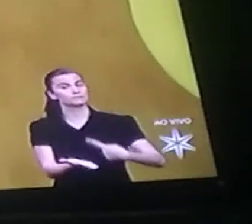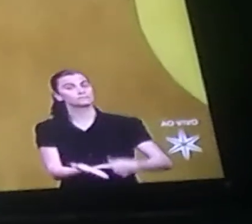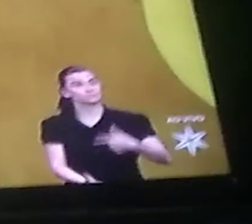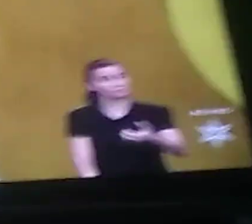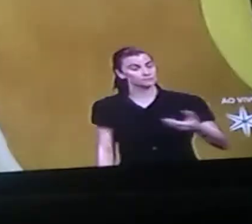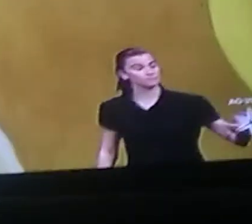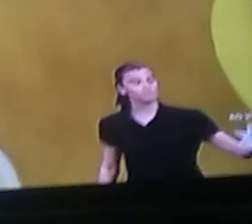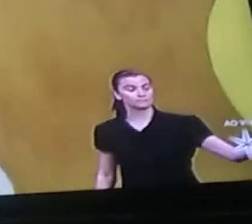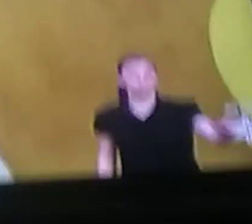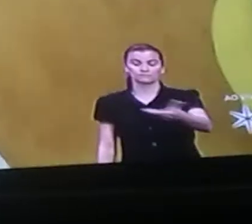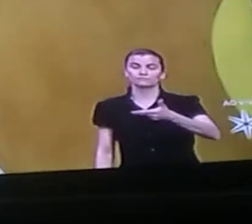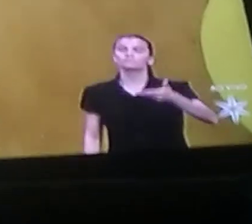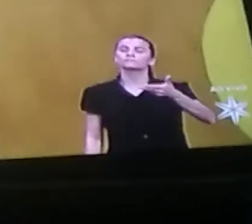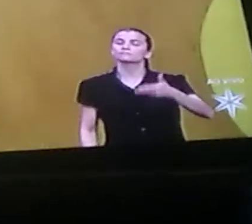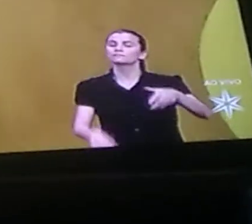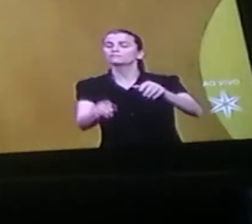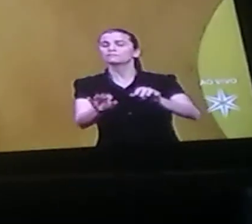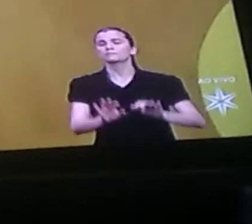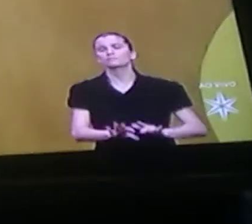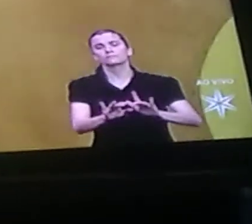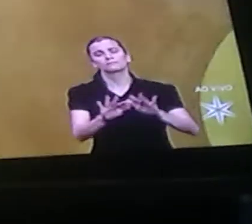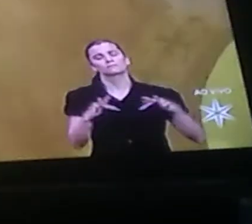da aliança.